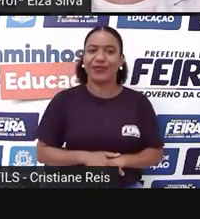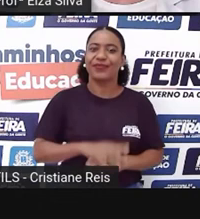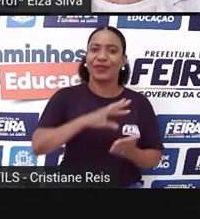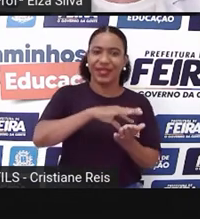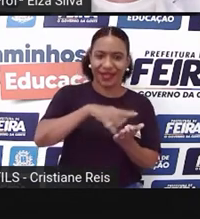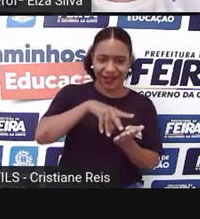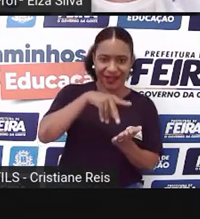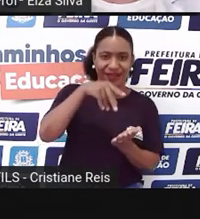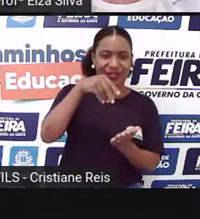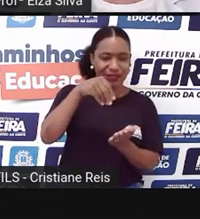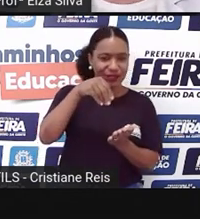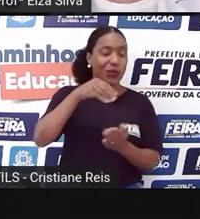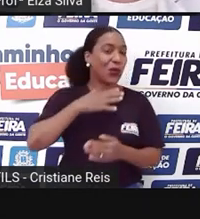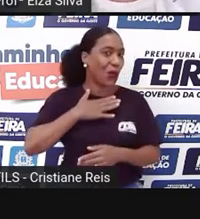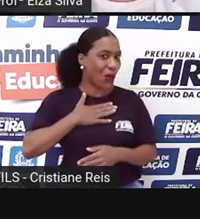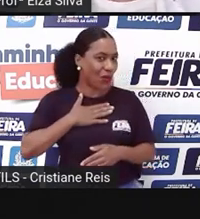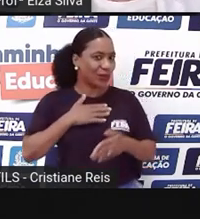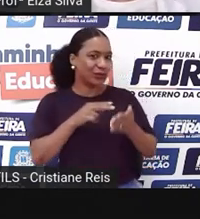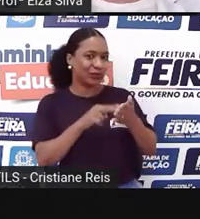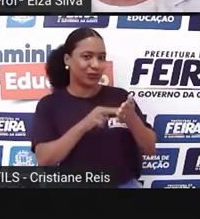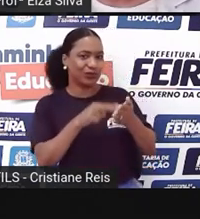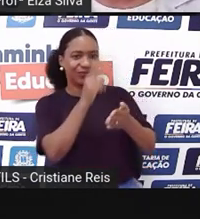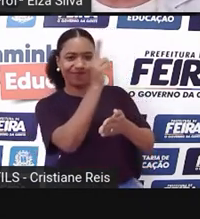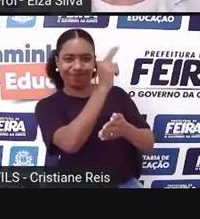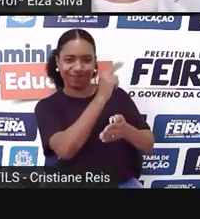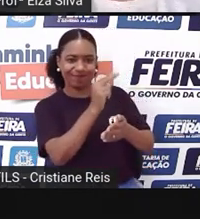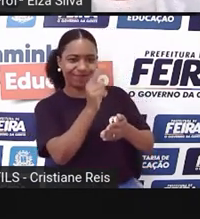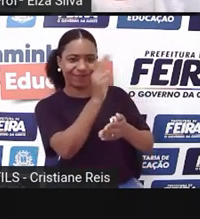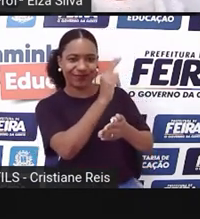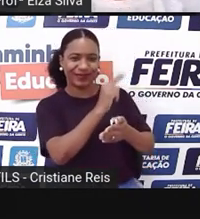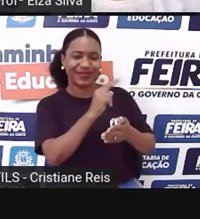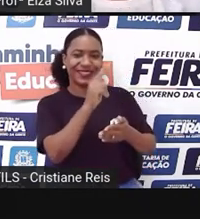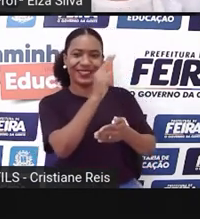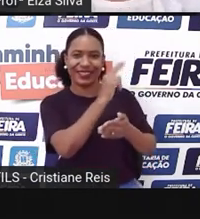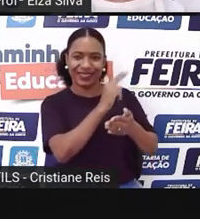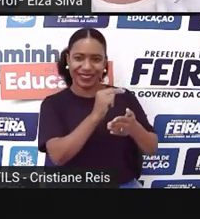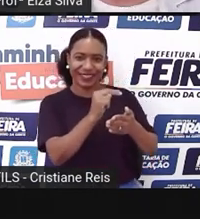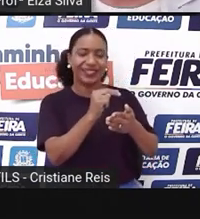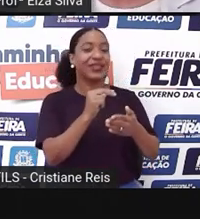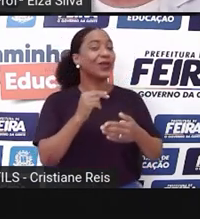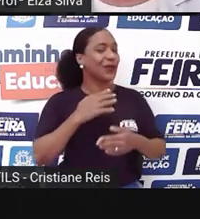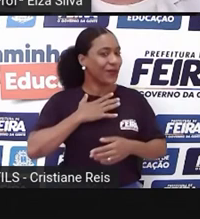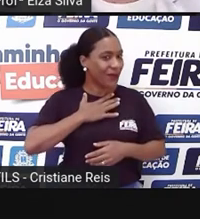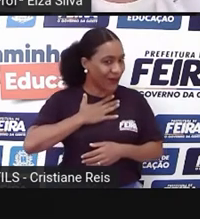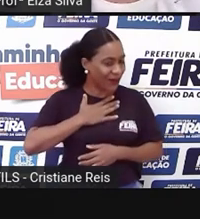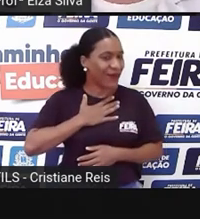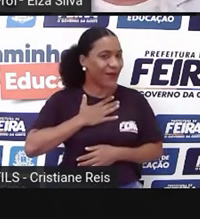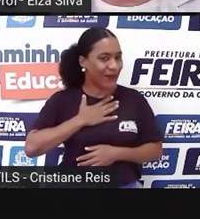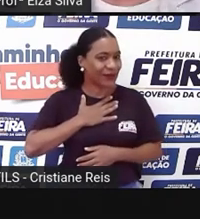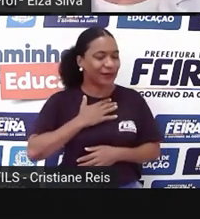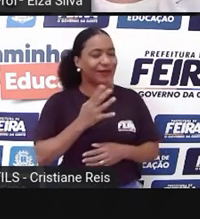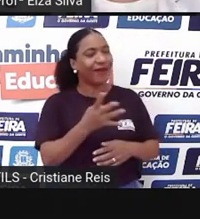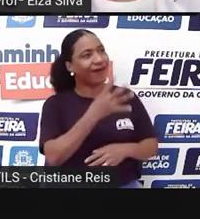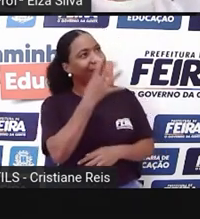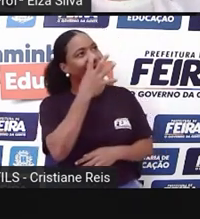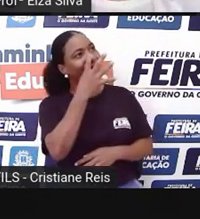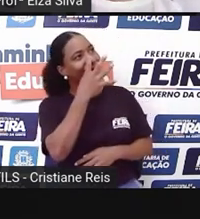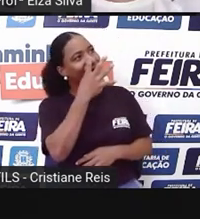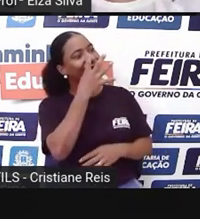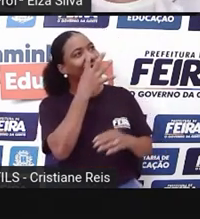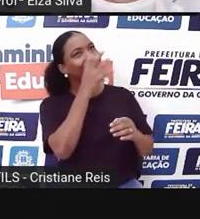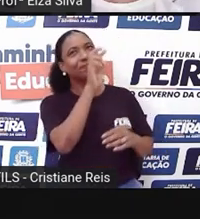paint. Acho muito legal essa questão da pintura, de a interpretar as pinturas, admirar as